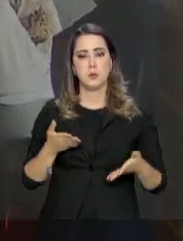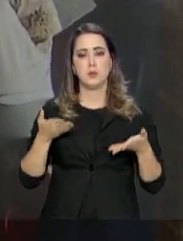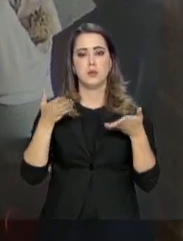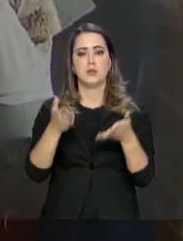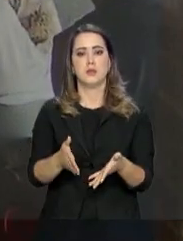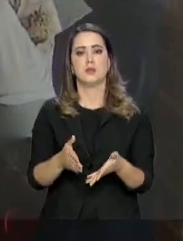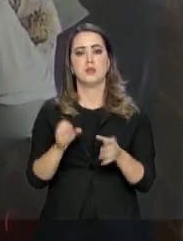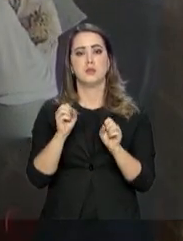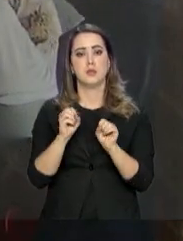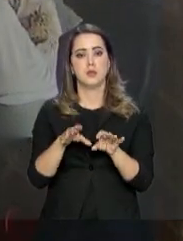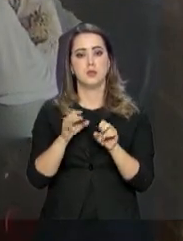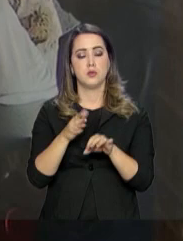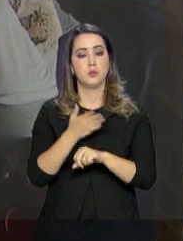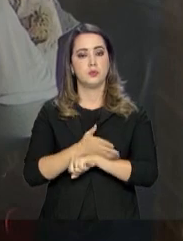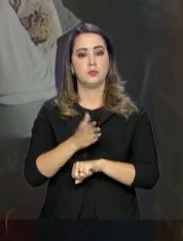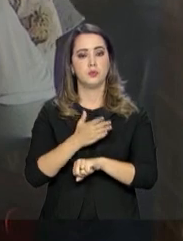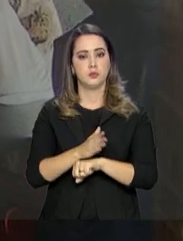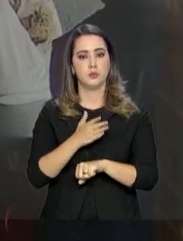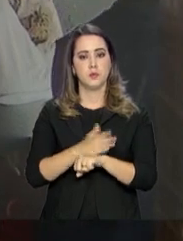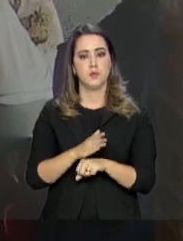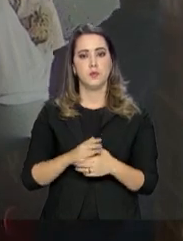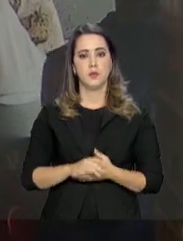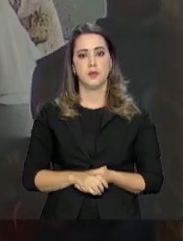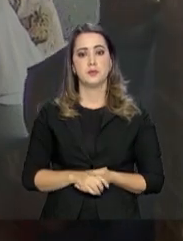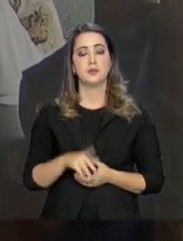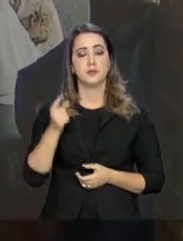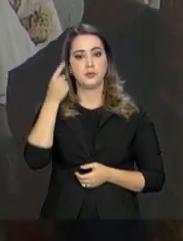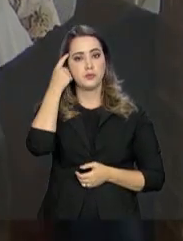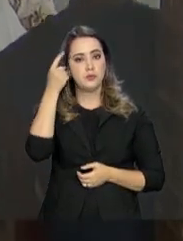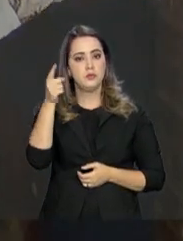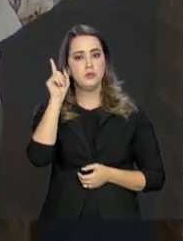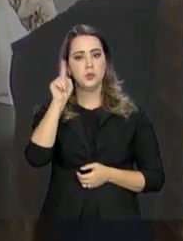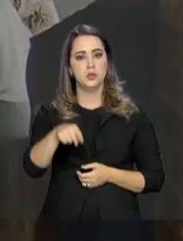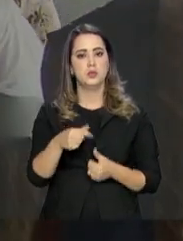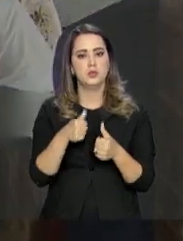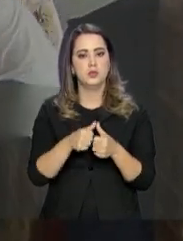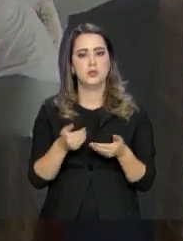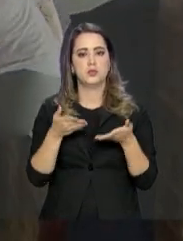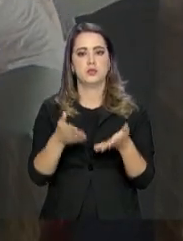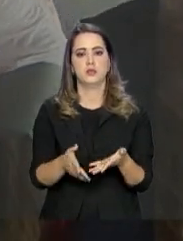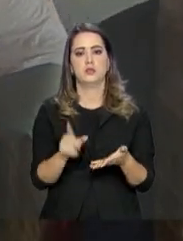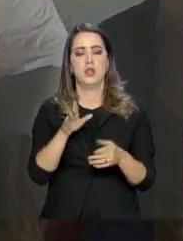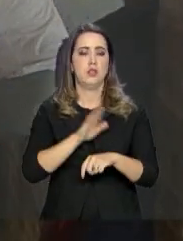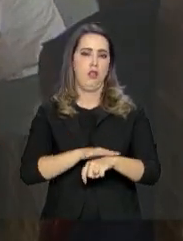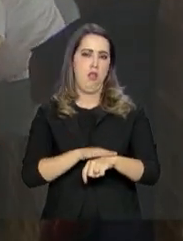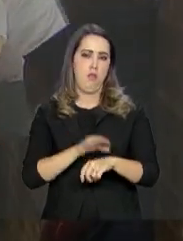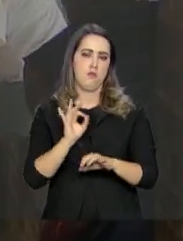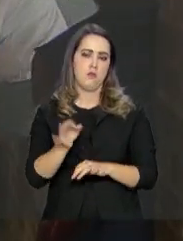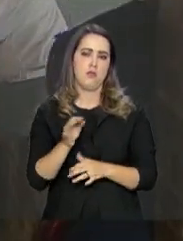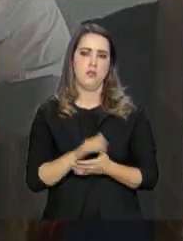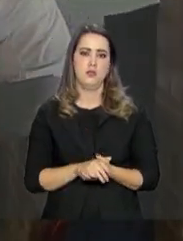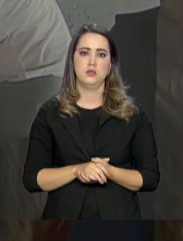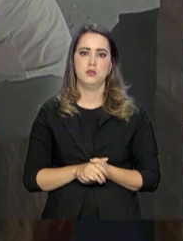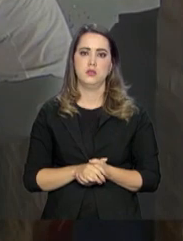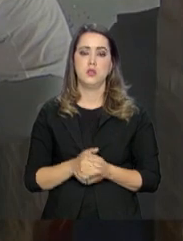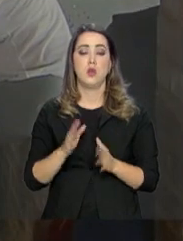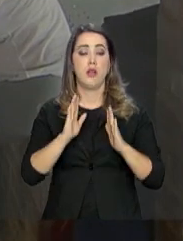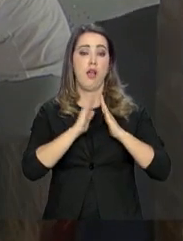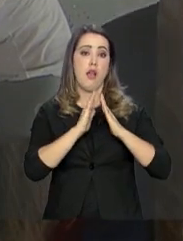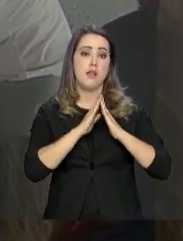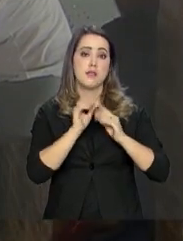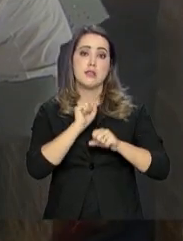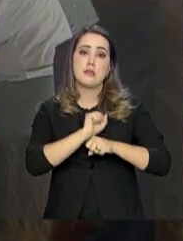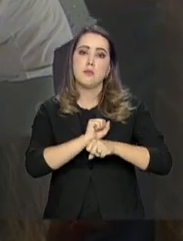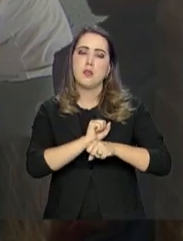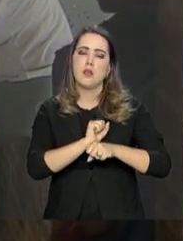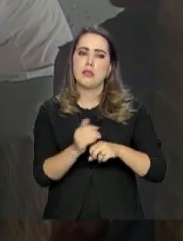oficinas de capacitação e qualificação profissional. A ideia é que a estada aqui seja temporária, uma espécie de casa de